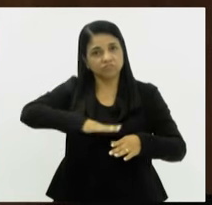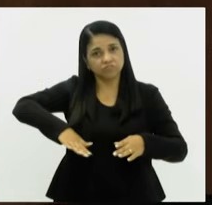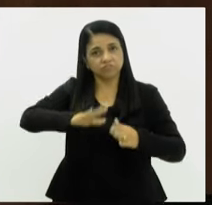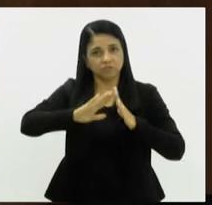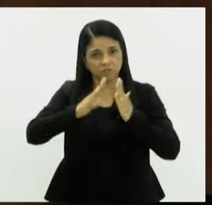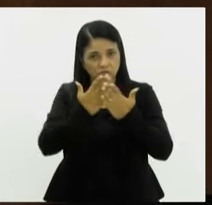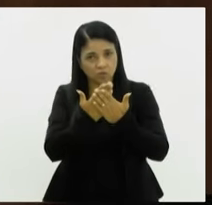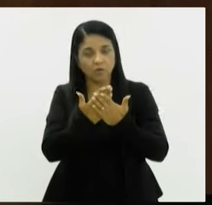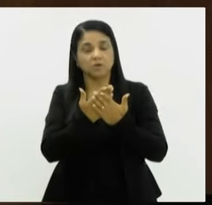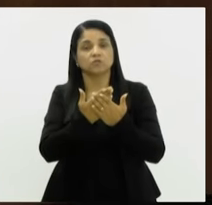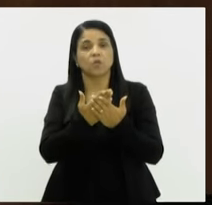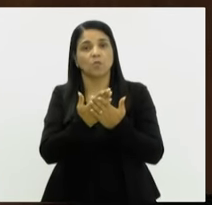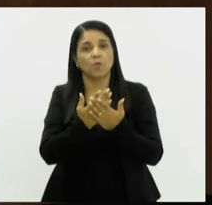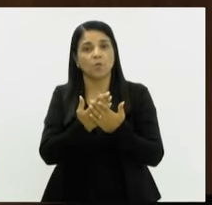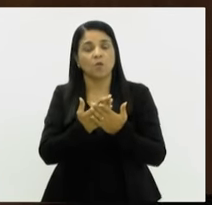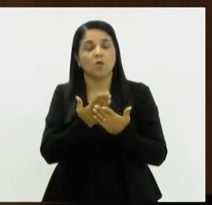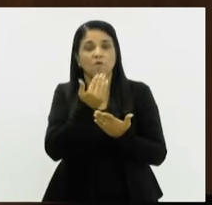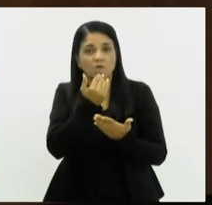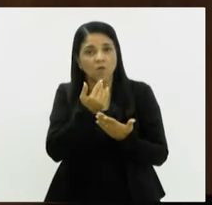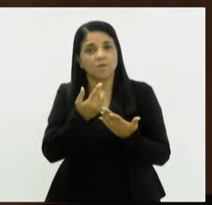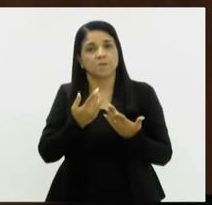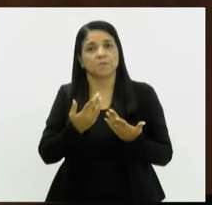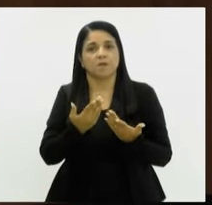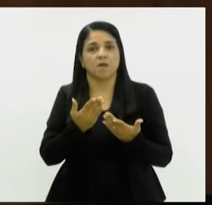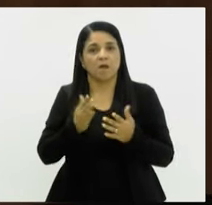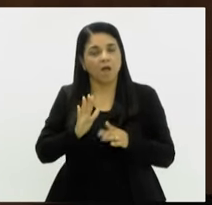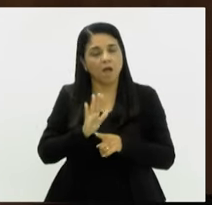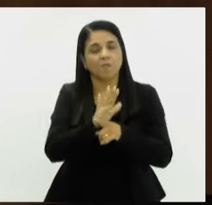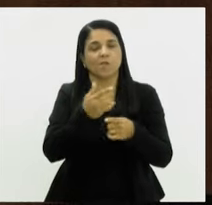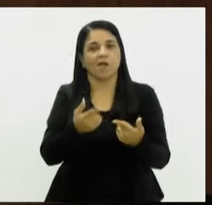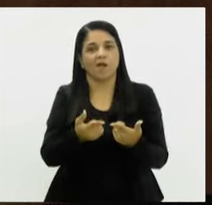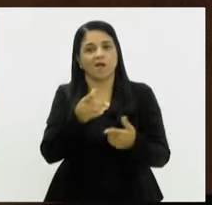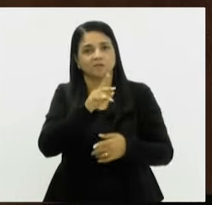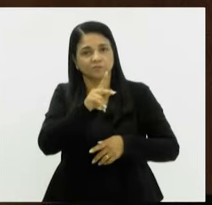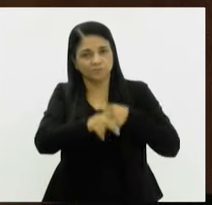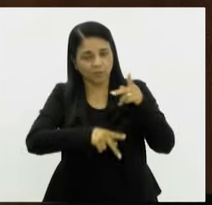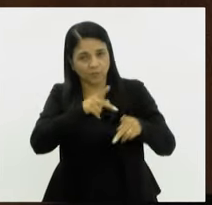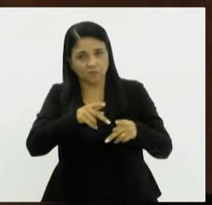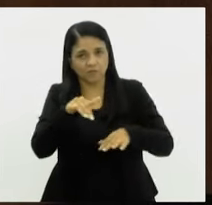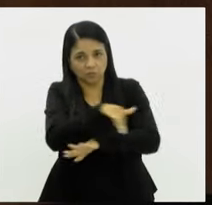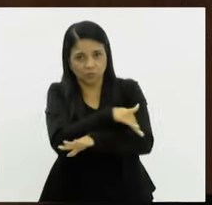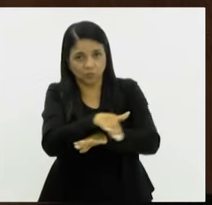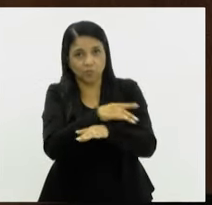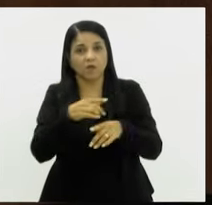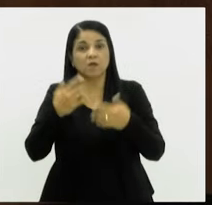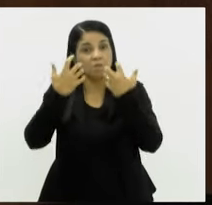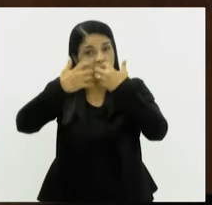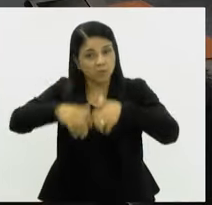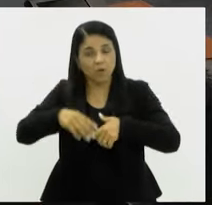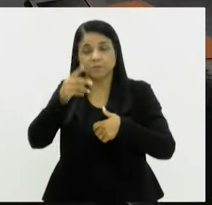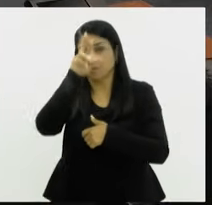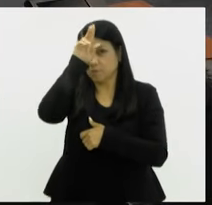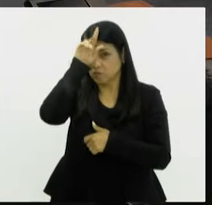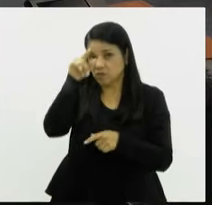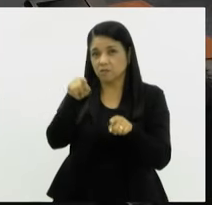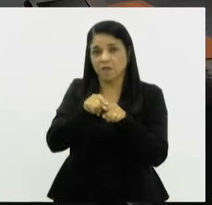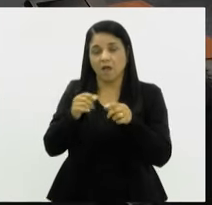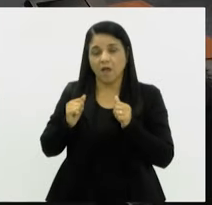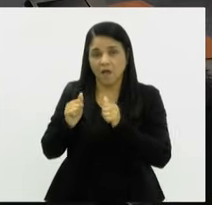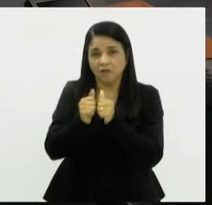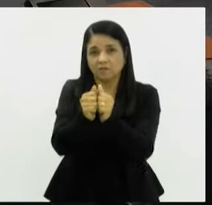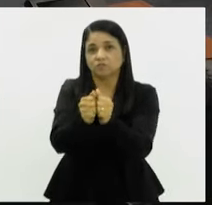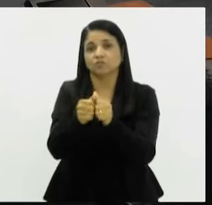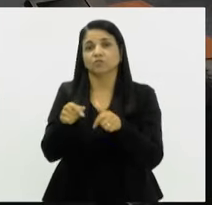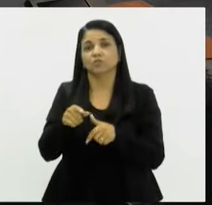em várias cidades, já aconteceu em Areal, em Mesquita, em Petrópolis, ações juntos de movimentos sociais,